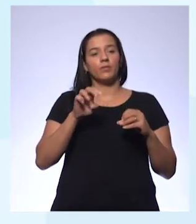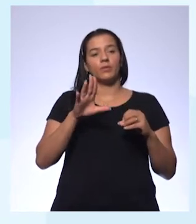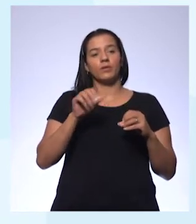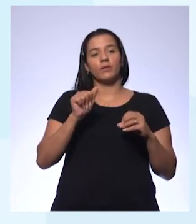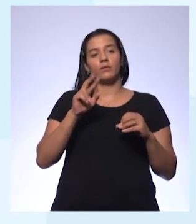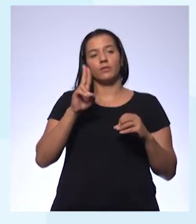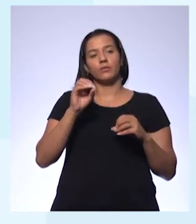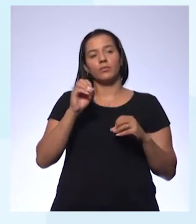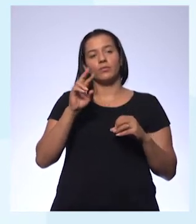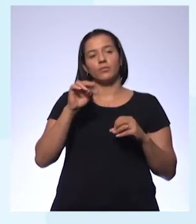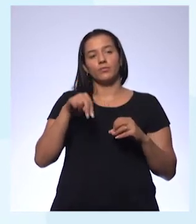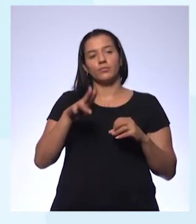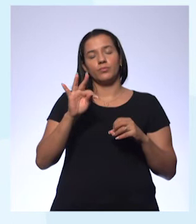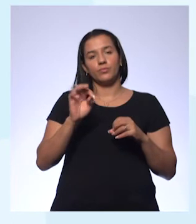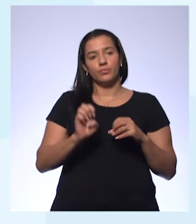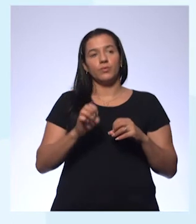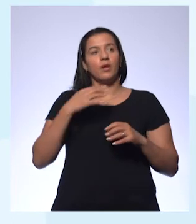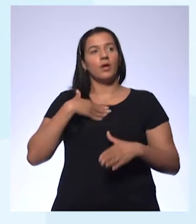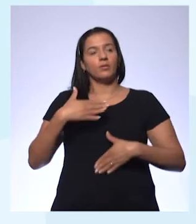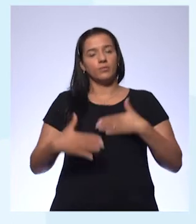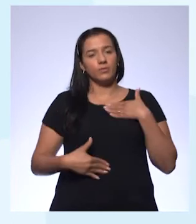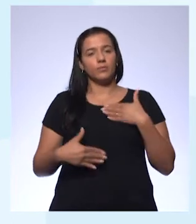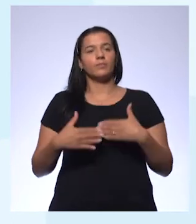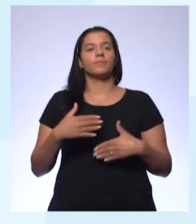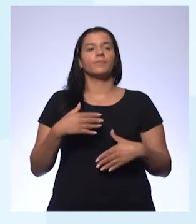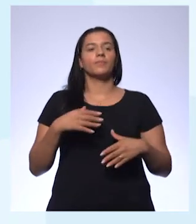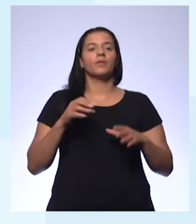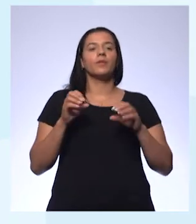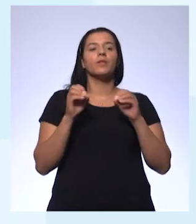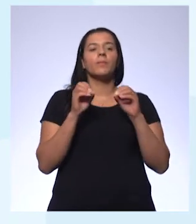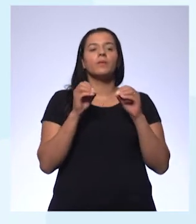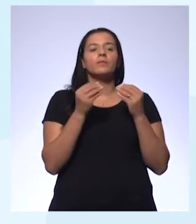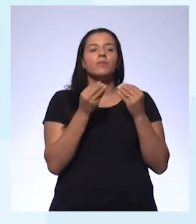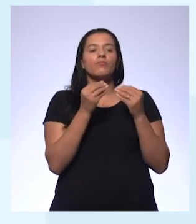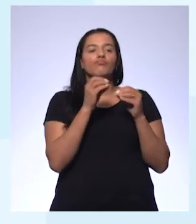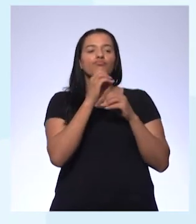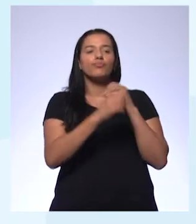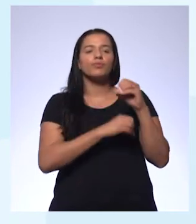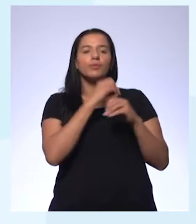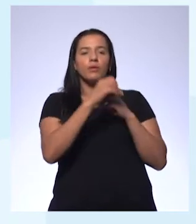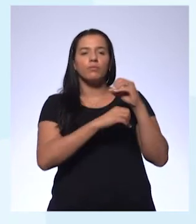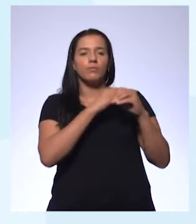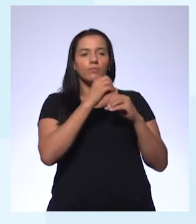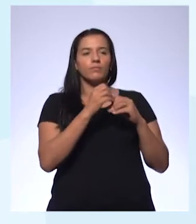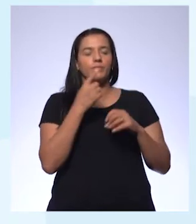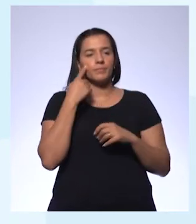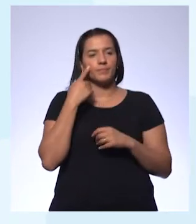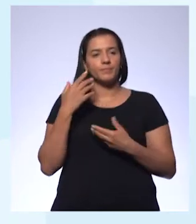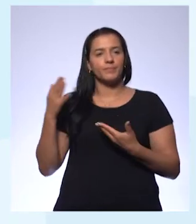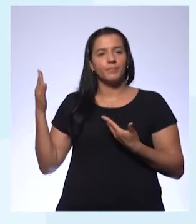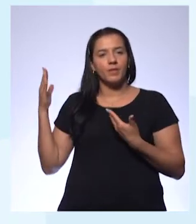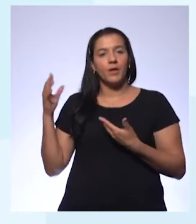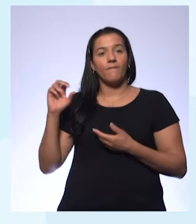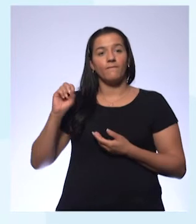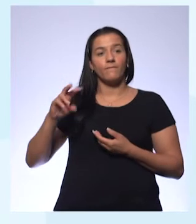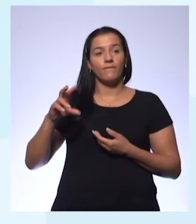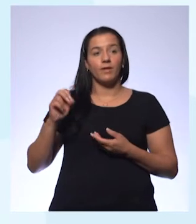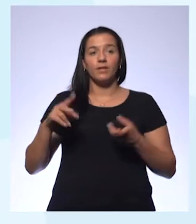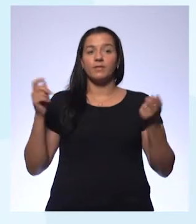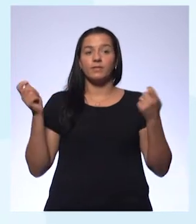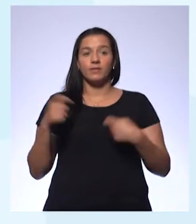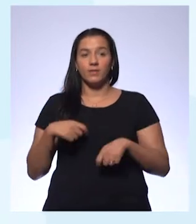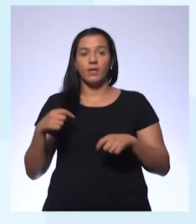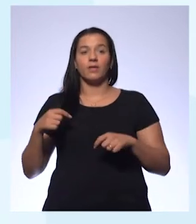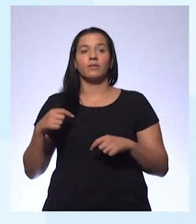As células do nosso corpo também são células eucariontes. Tá? Então, ó, o vírus é capaz de atacar uma bactéria,